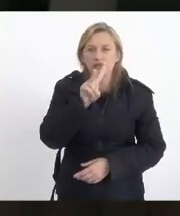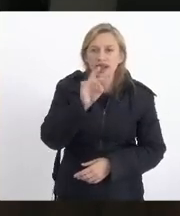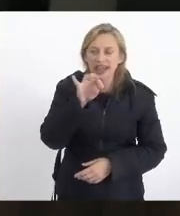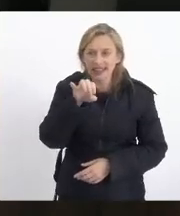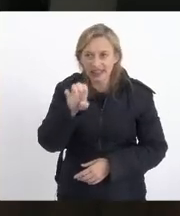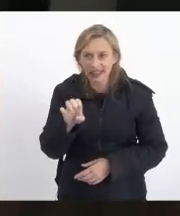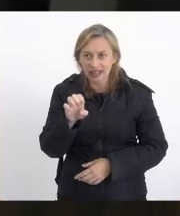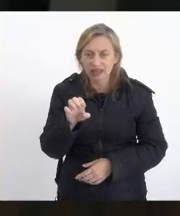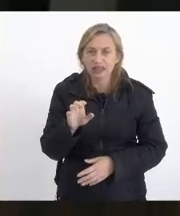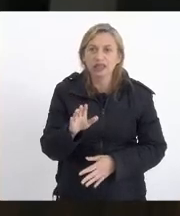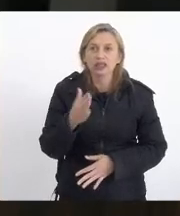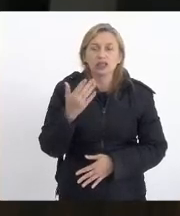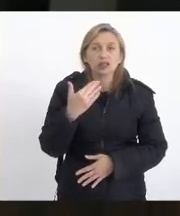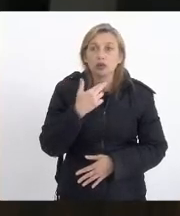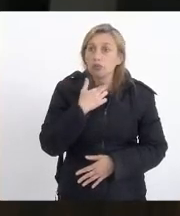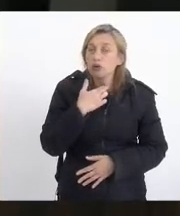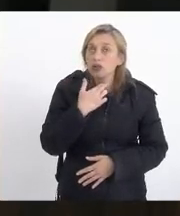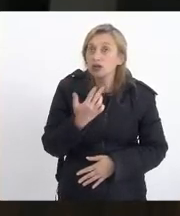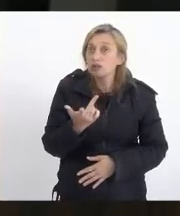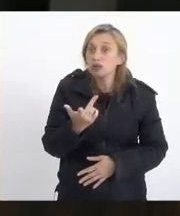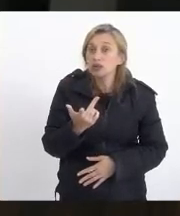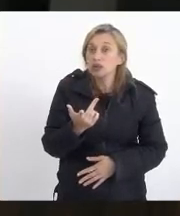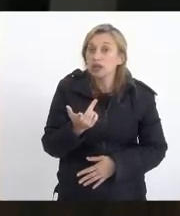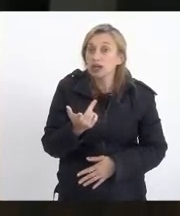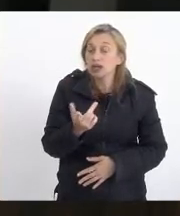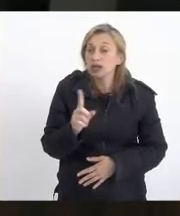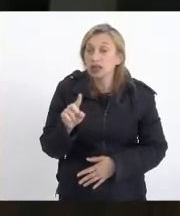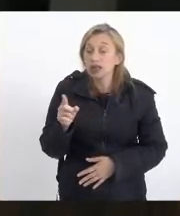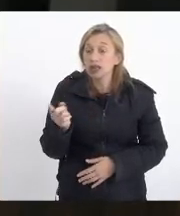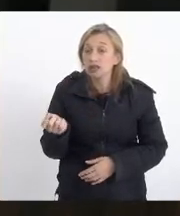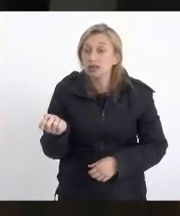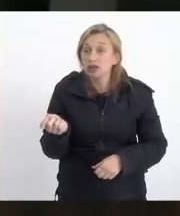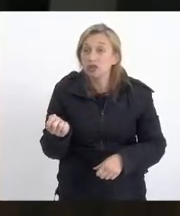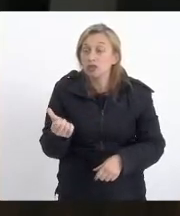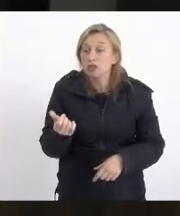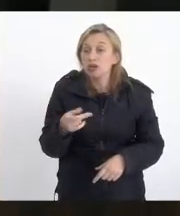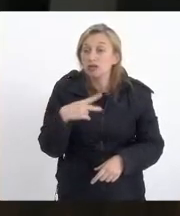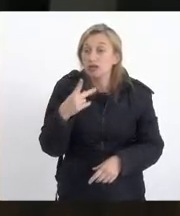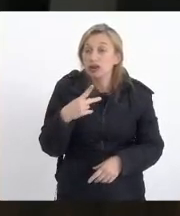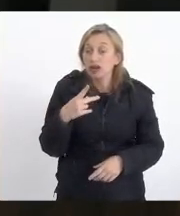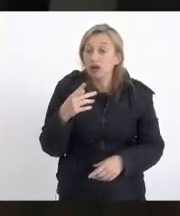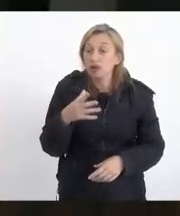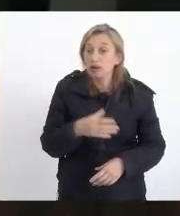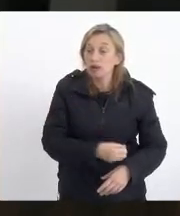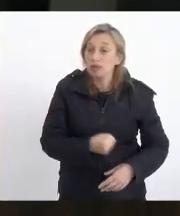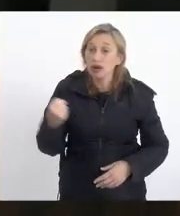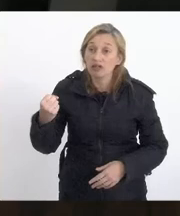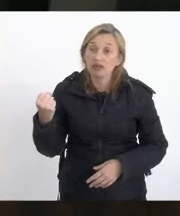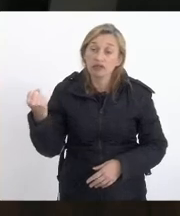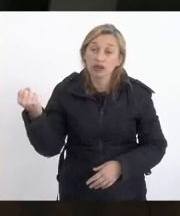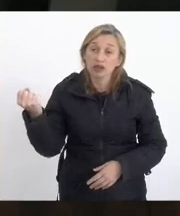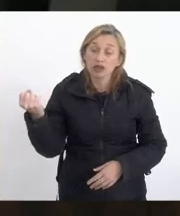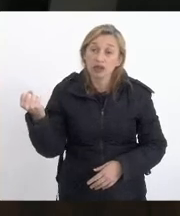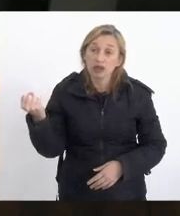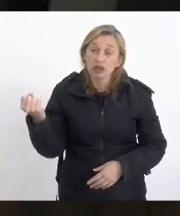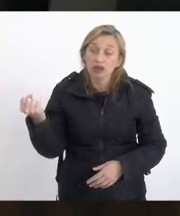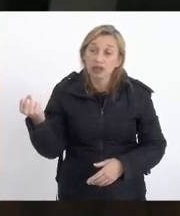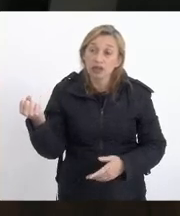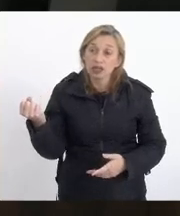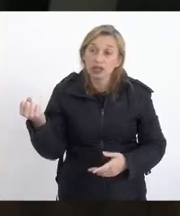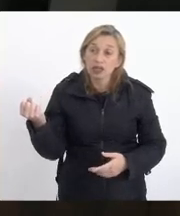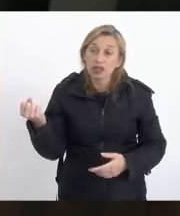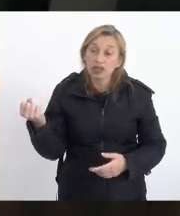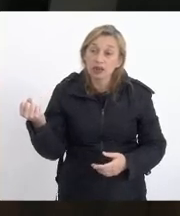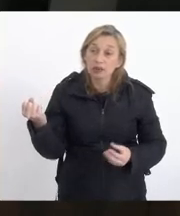afinarem, porque a gente também não pode, daqui a pouco... colocar uma faca no pescoço de uma realidade que pode, no